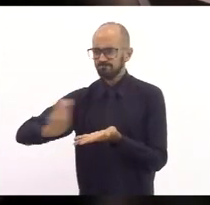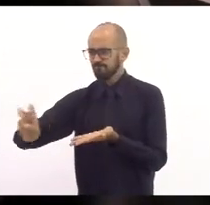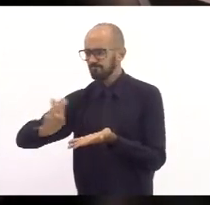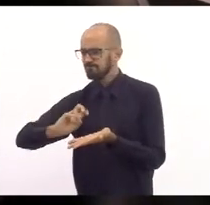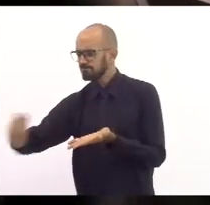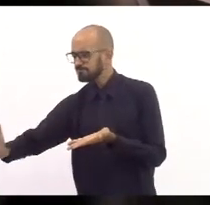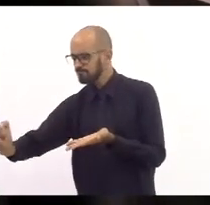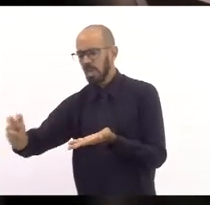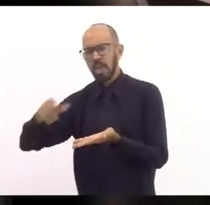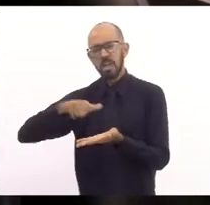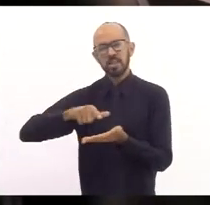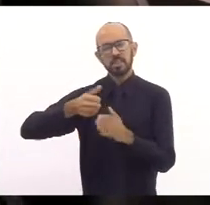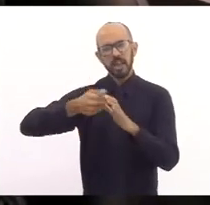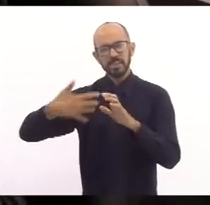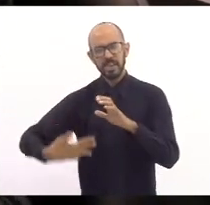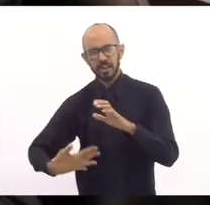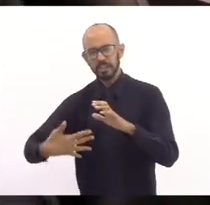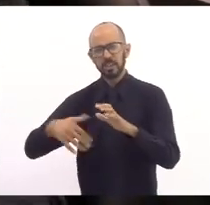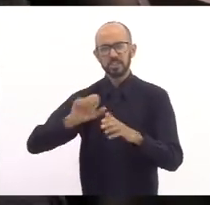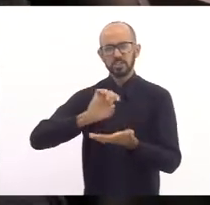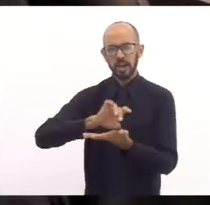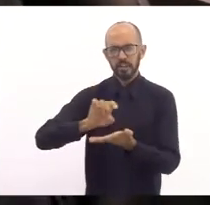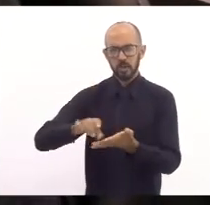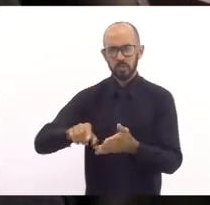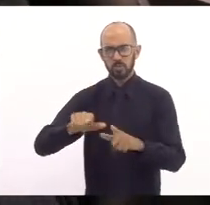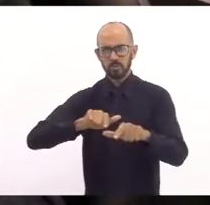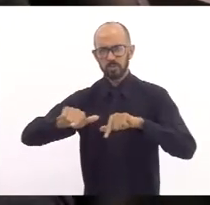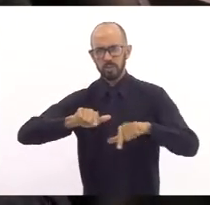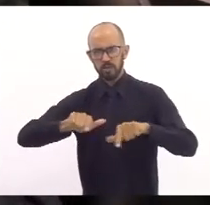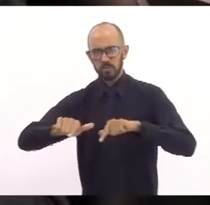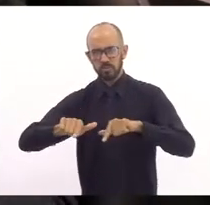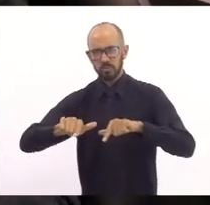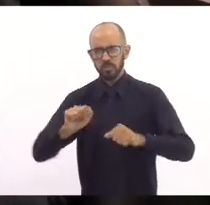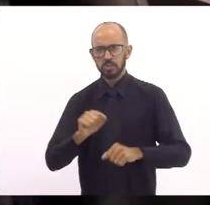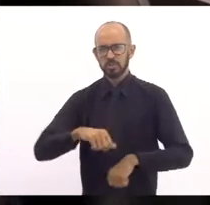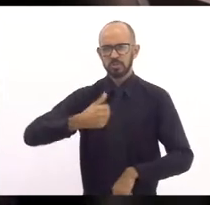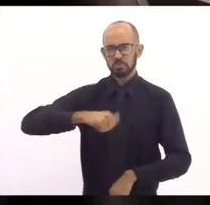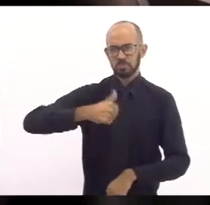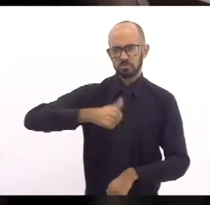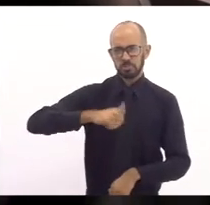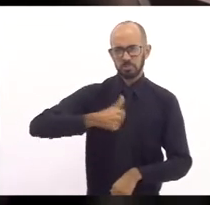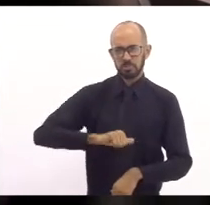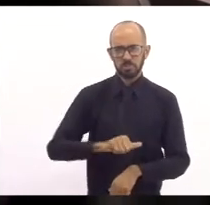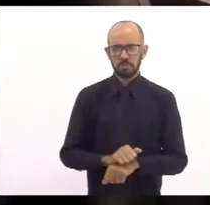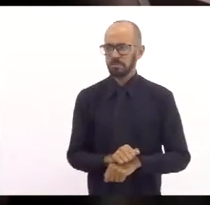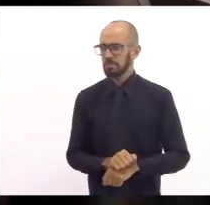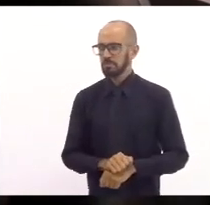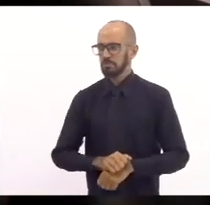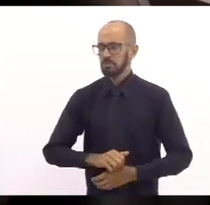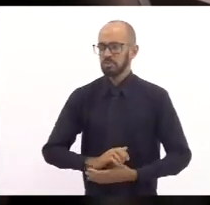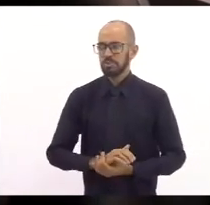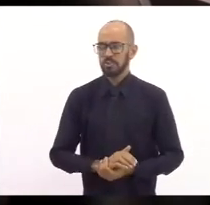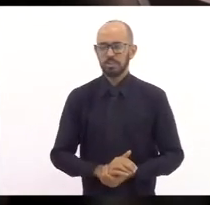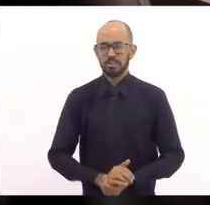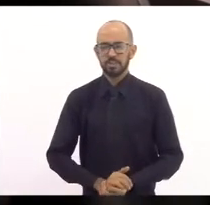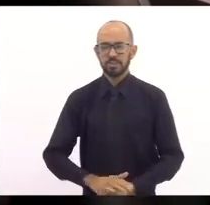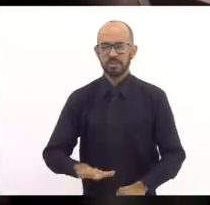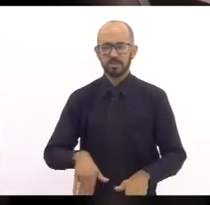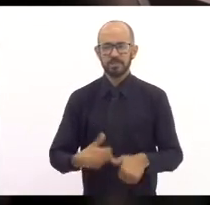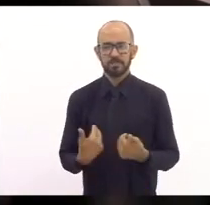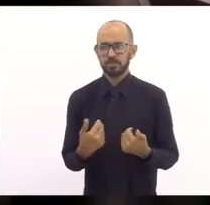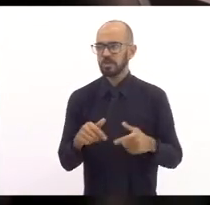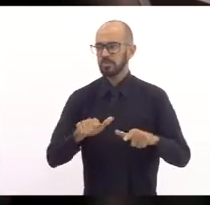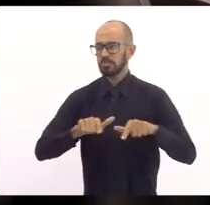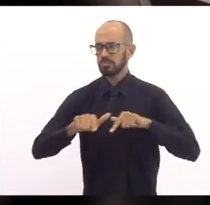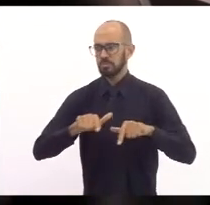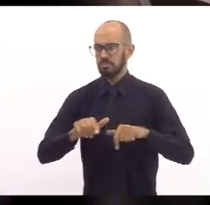envolvem o serviço, cada qual à sua maneira, mas essas particularidades somadas trazem uma qualidade bem difícil da prestação do serviço.